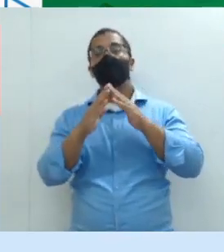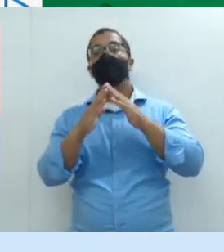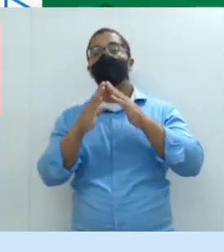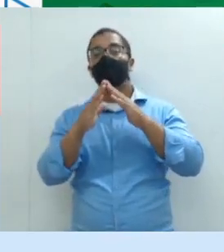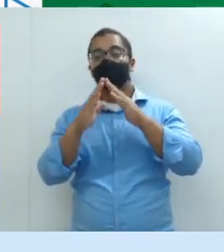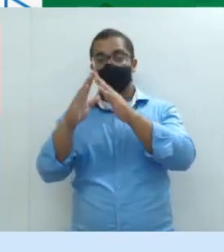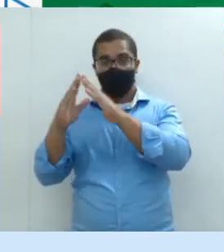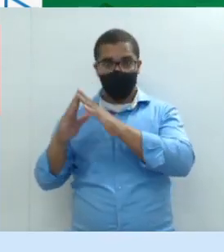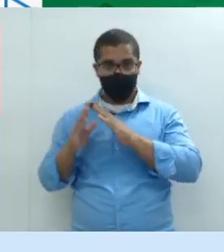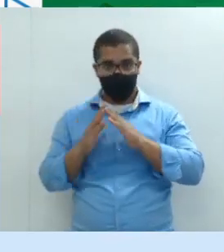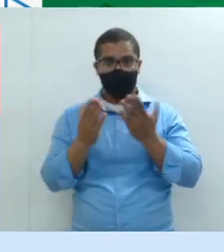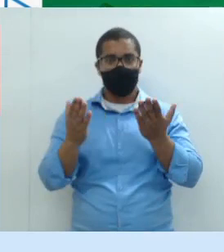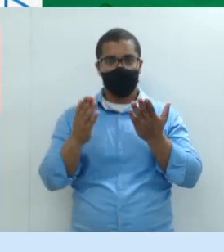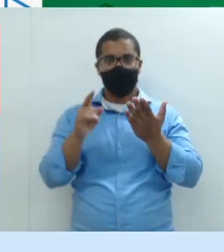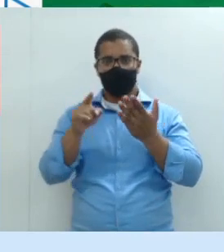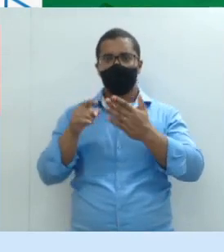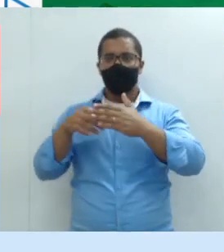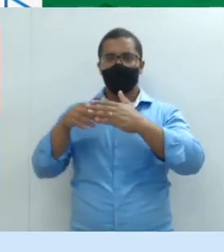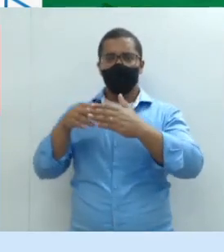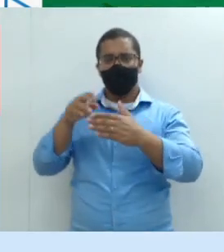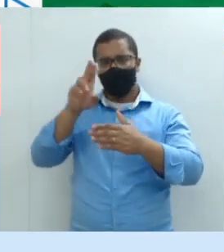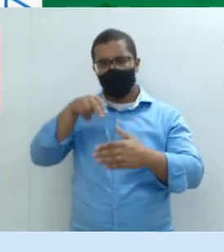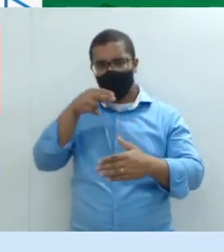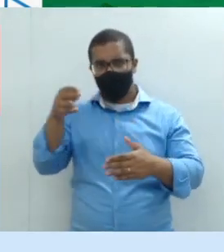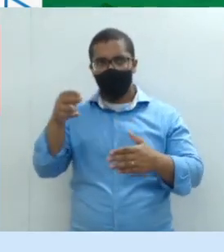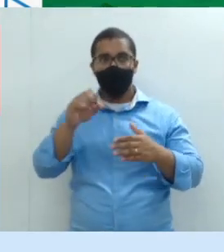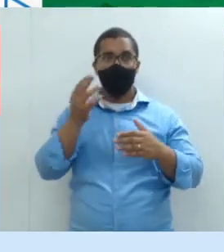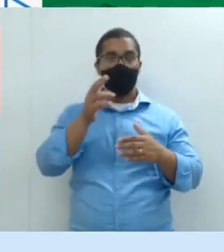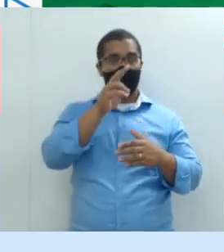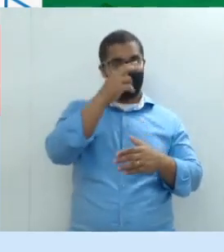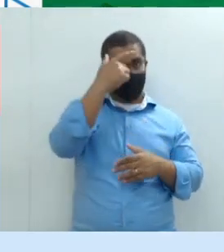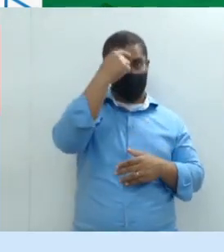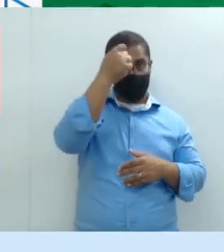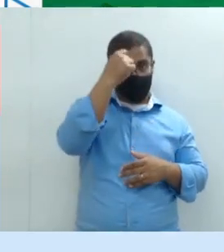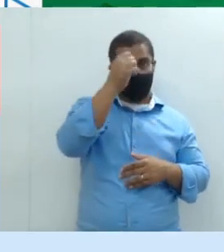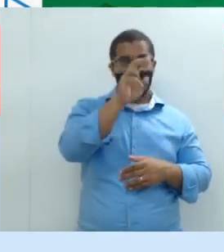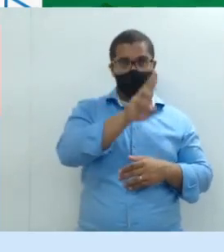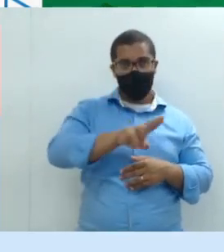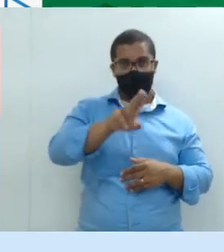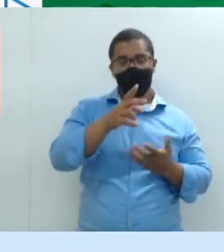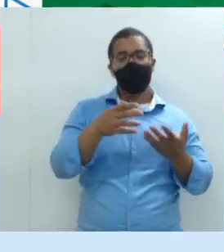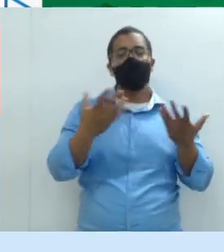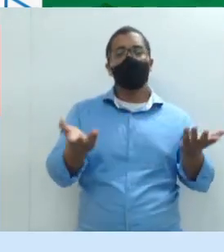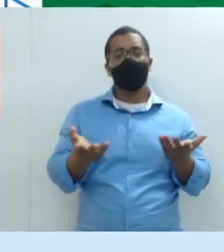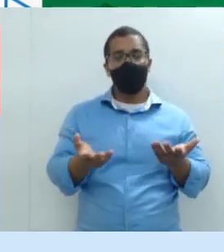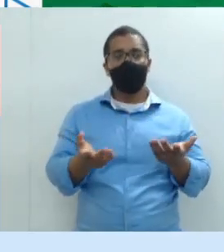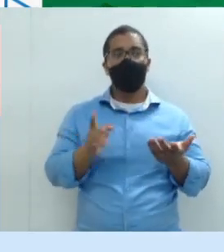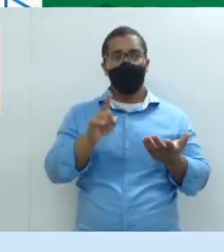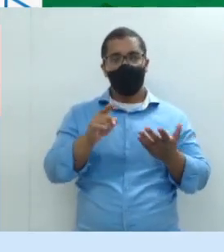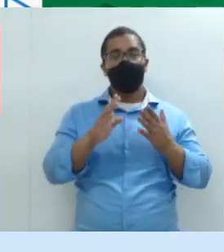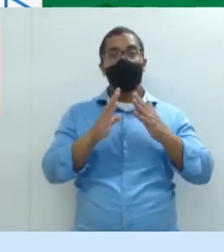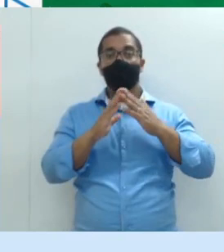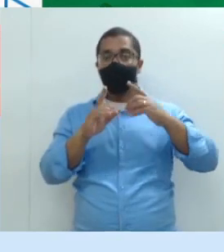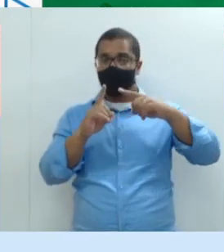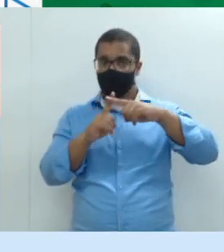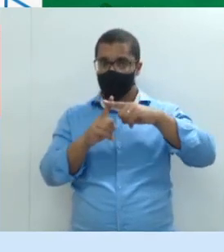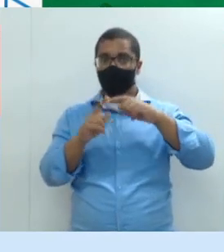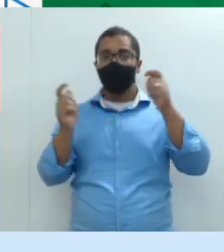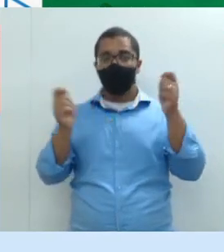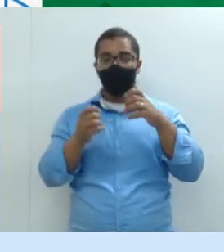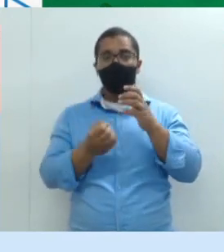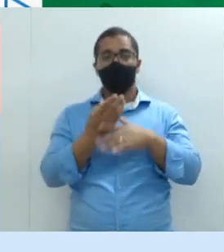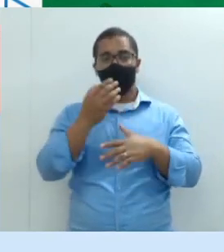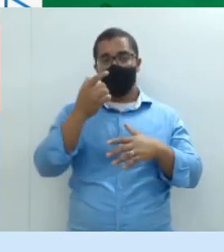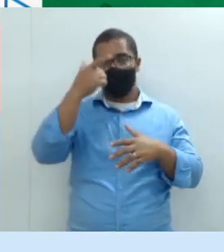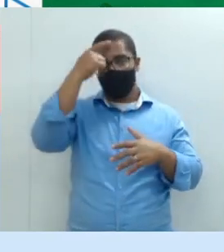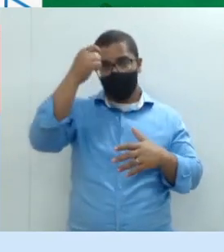universidades. Né? Então, eu acabei comentando aqui que a Igreja Católica conseguiu ali institucionalizar de uma maneira tal que até as